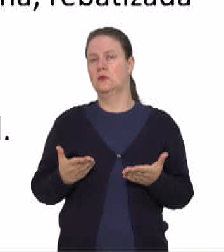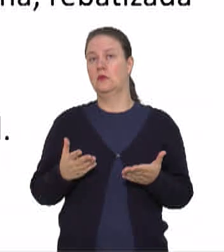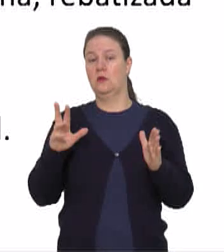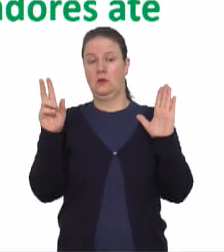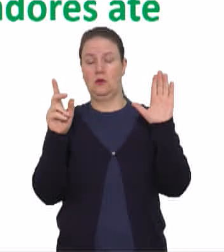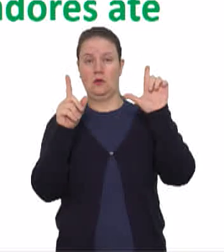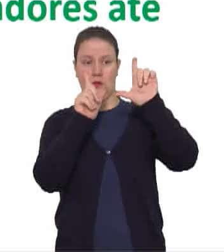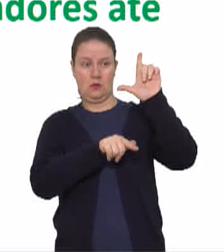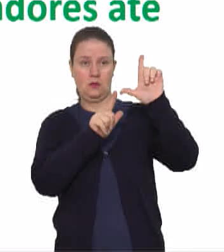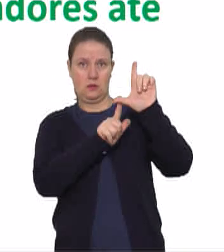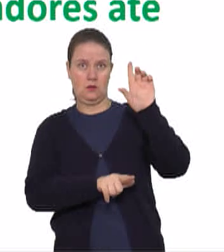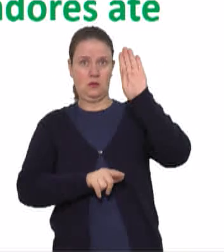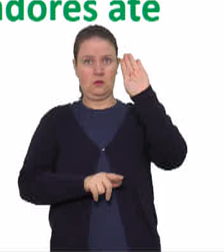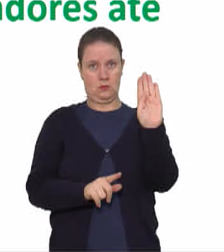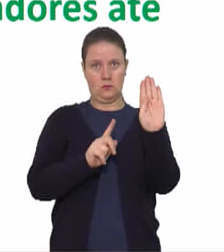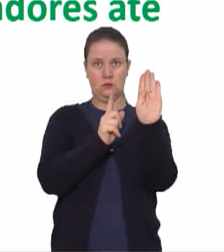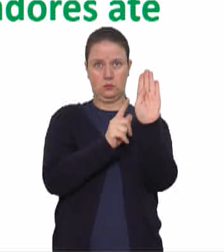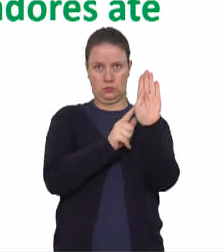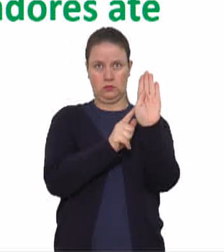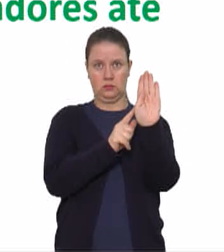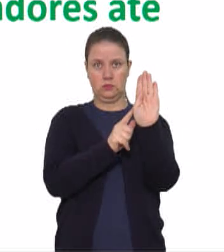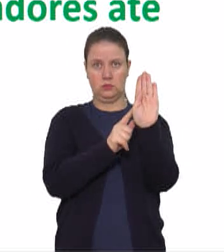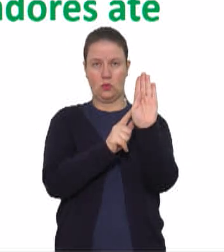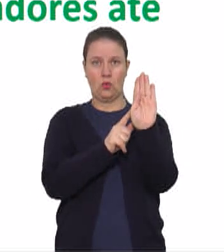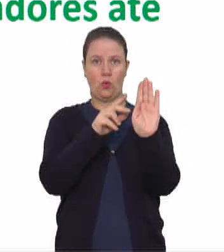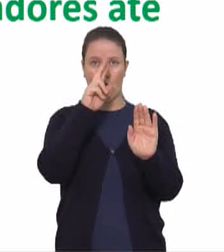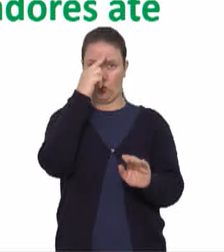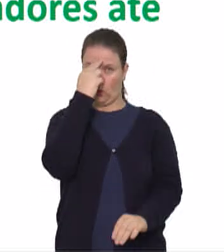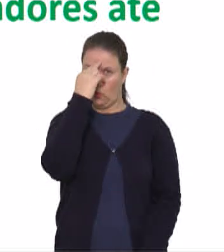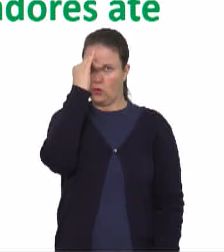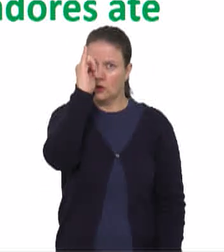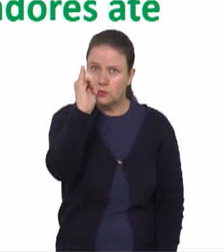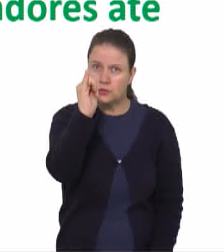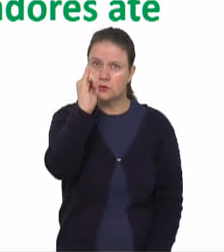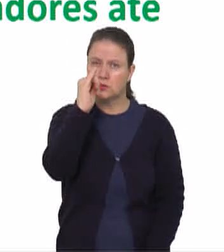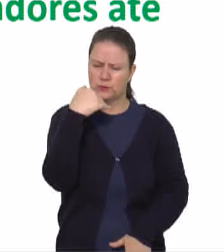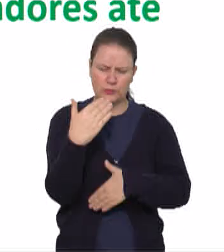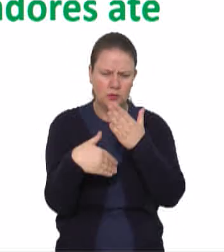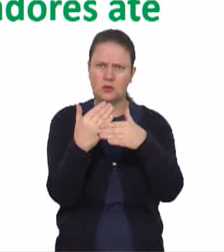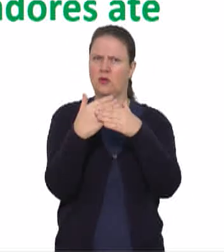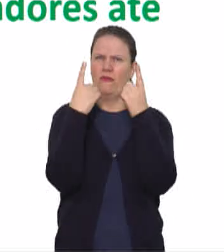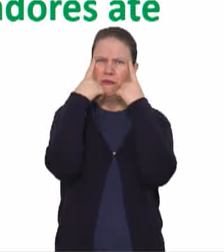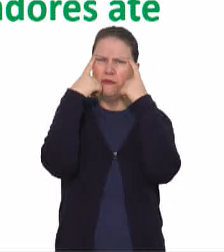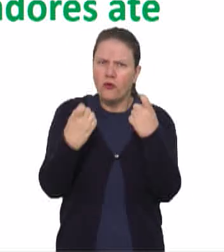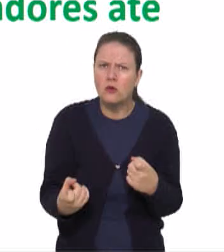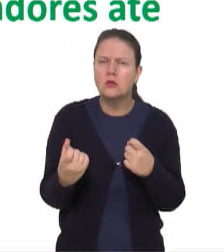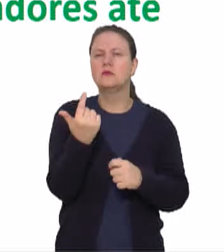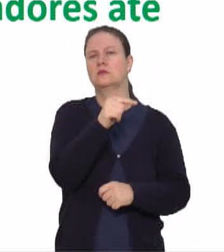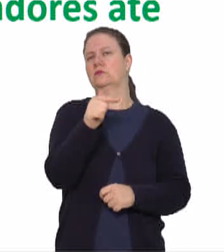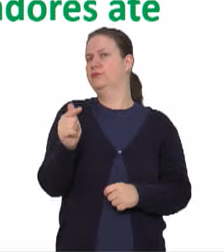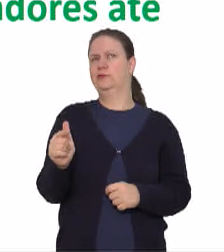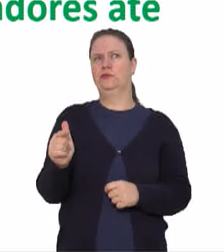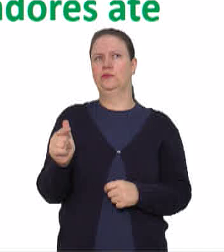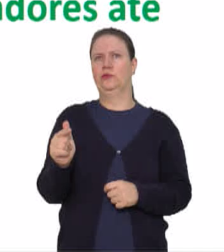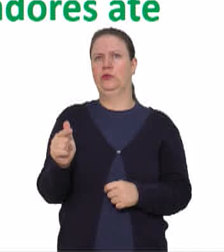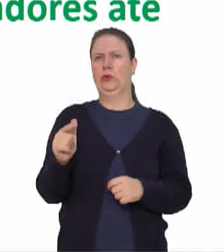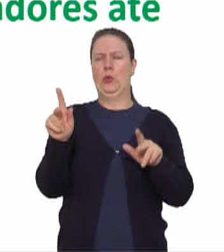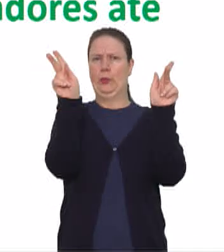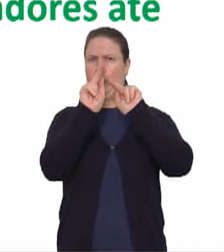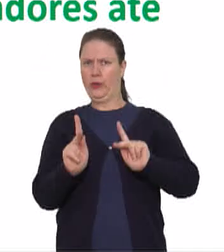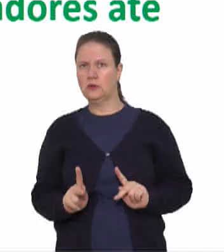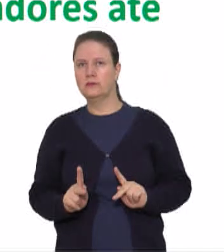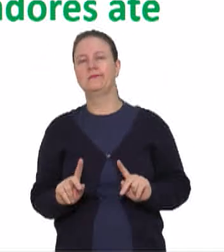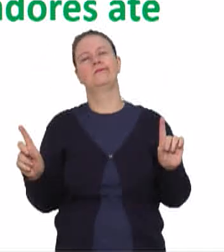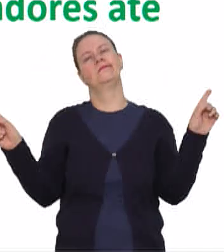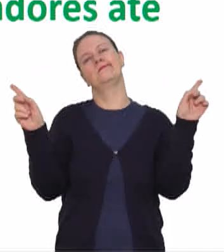letra B, né? Então, aqui, ó, o atual Haiti não passou por um processo violento para sua independência. Tudo ocorreu de forma pacífica. Não, né?